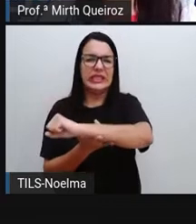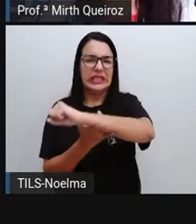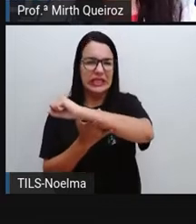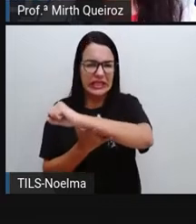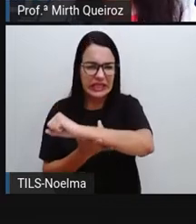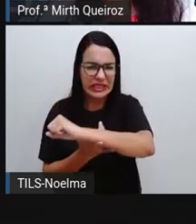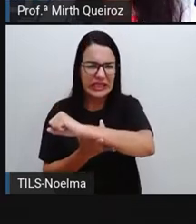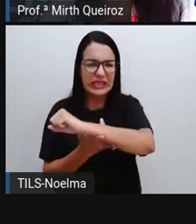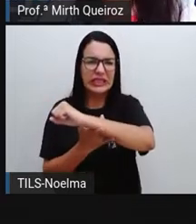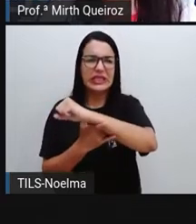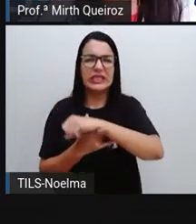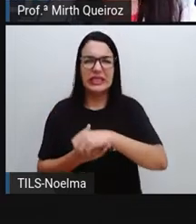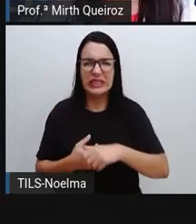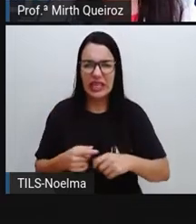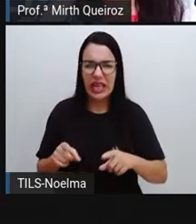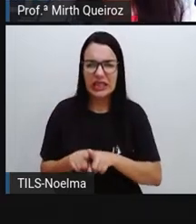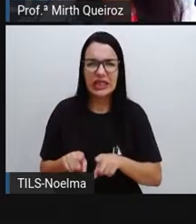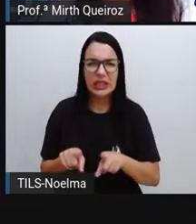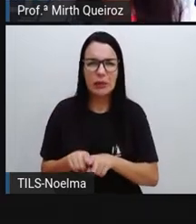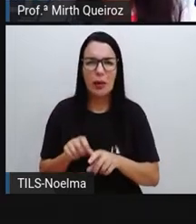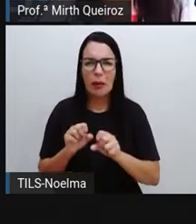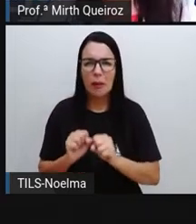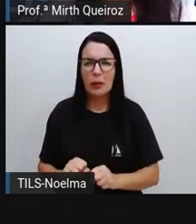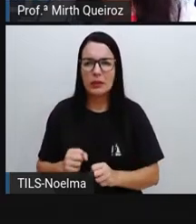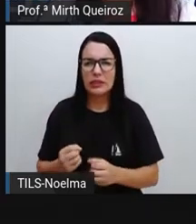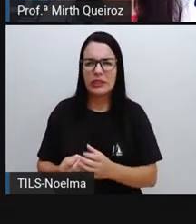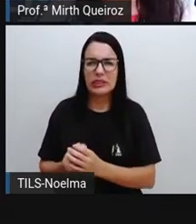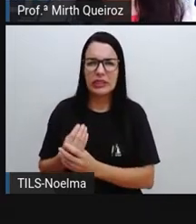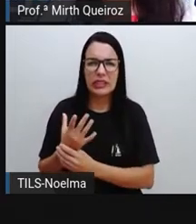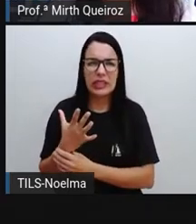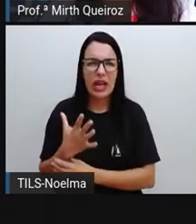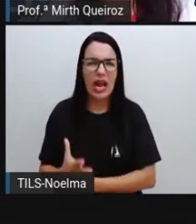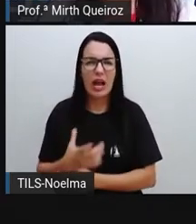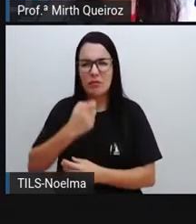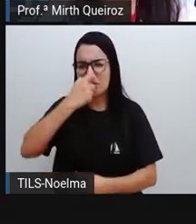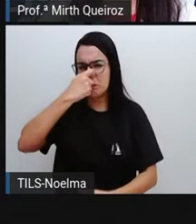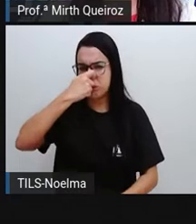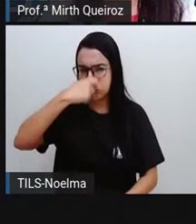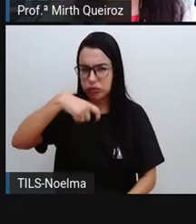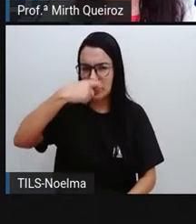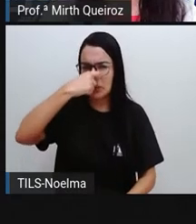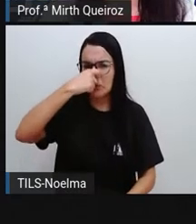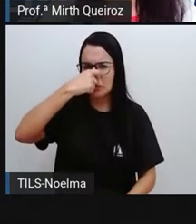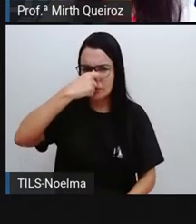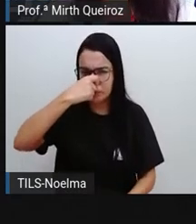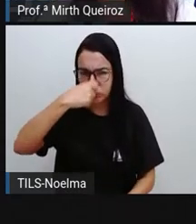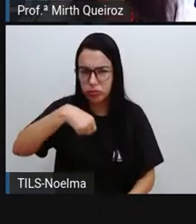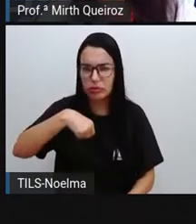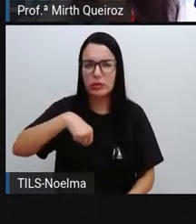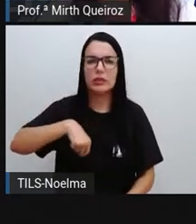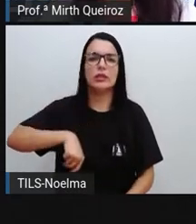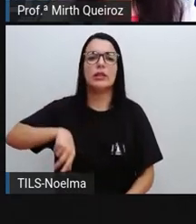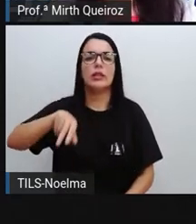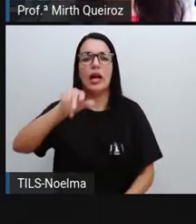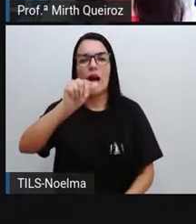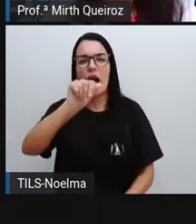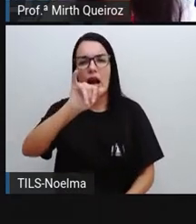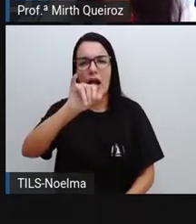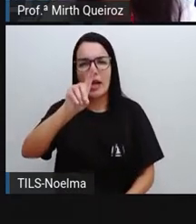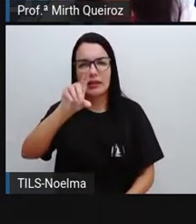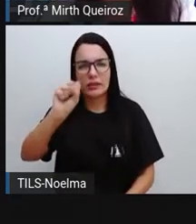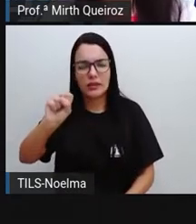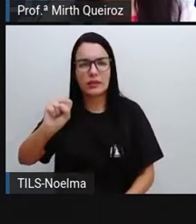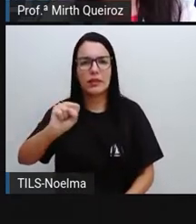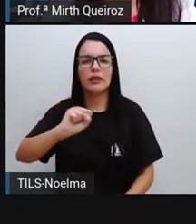gastroenterites, né? Herpes, hepatite, virais, gripe, síndrome da imunodeficiência adquirida, que é a